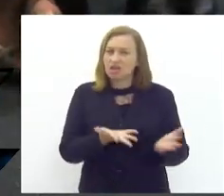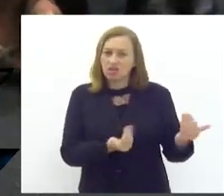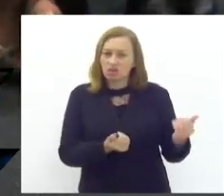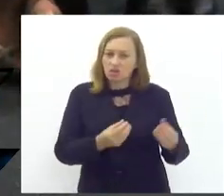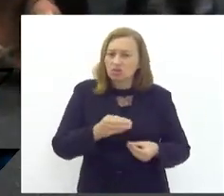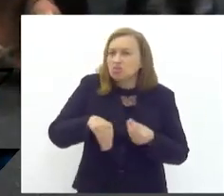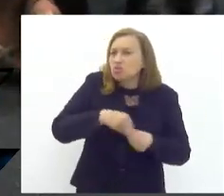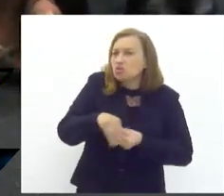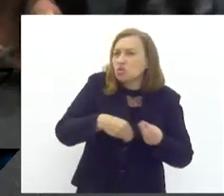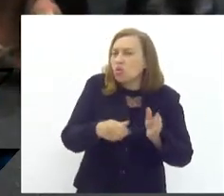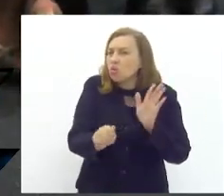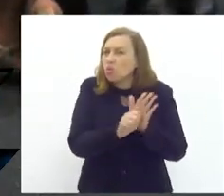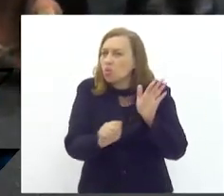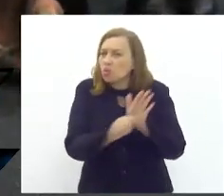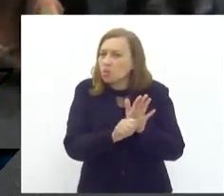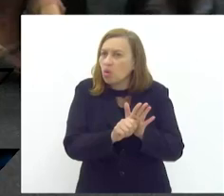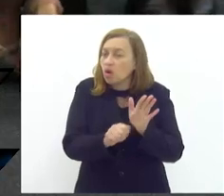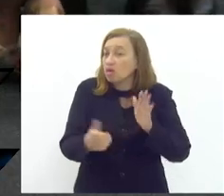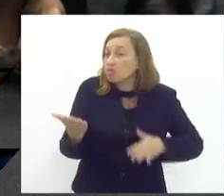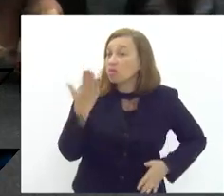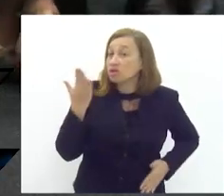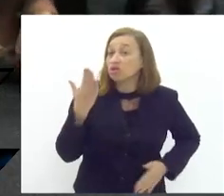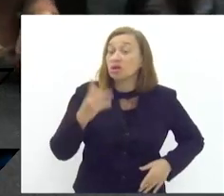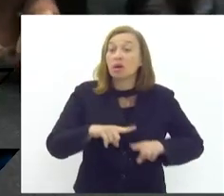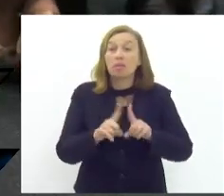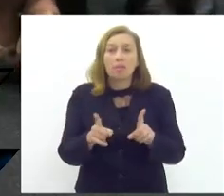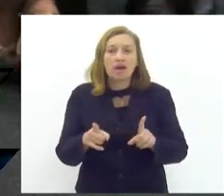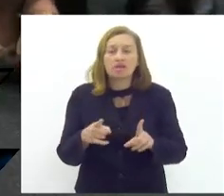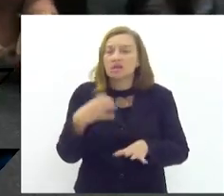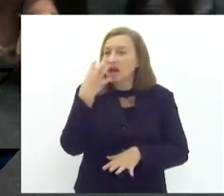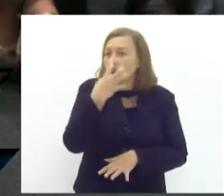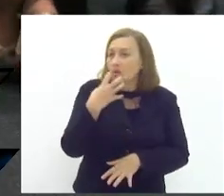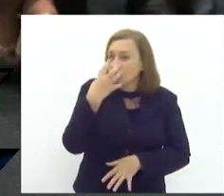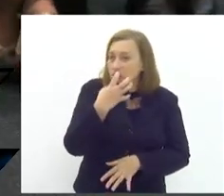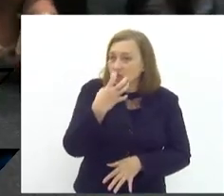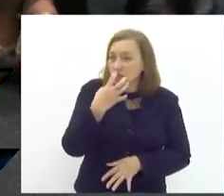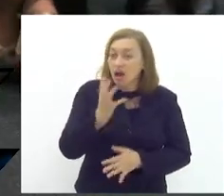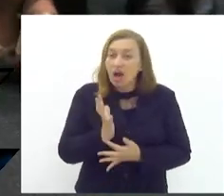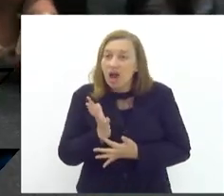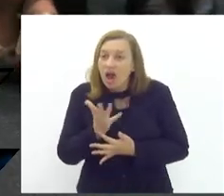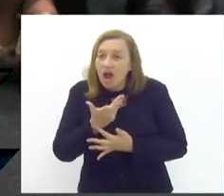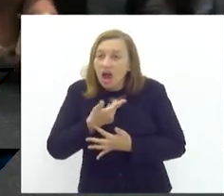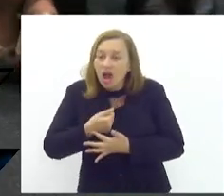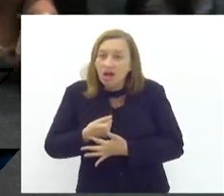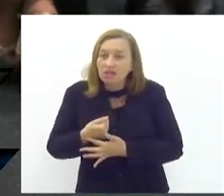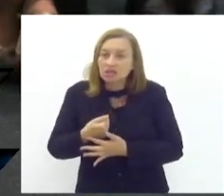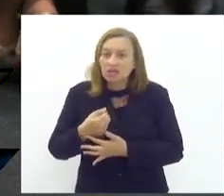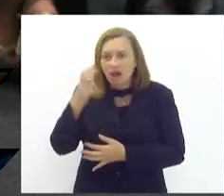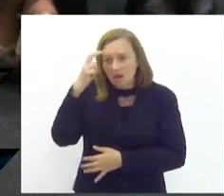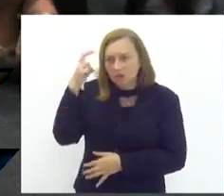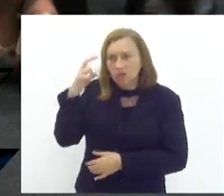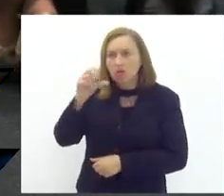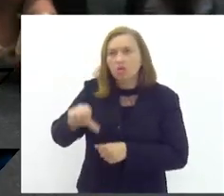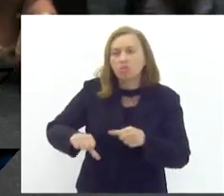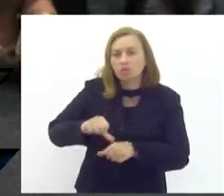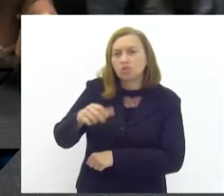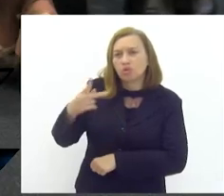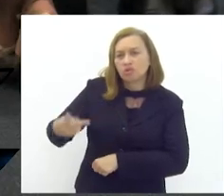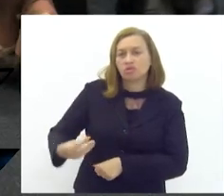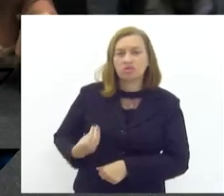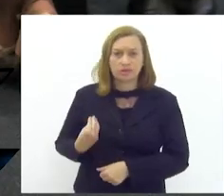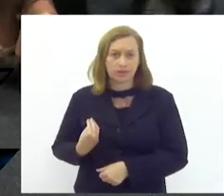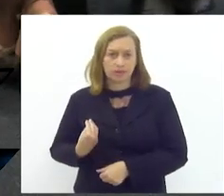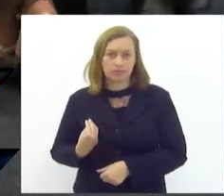tráfico de drogas com o crime organizado mas que a música A arte a cultura mudou a sua vida